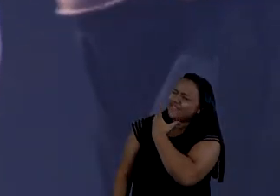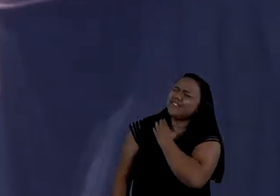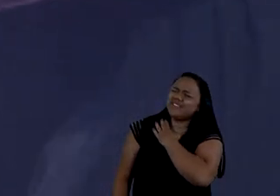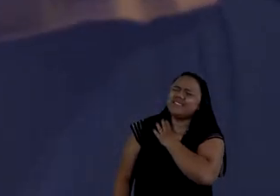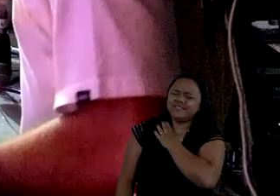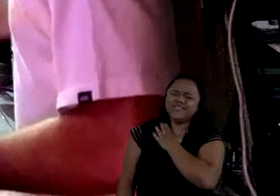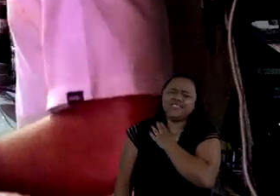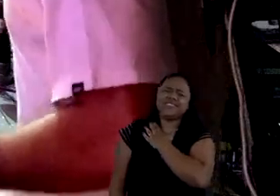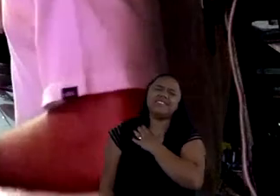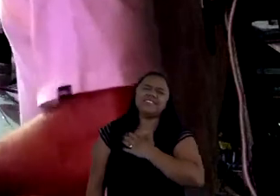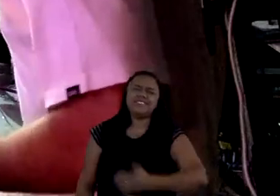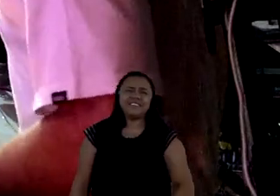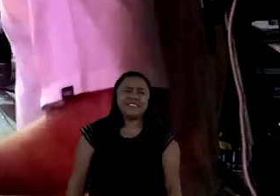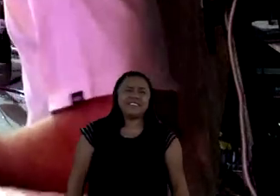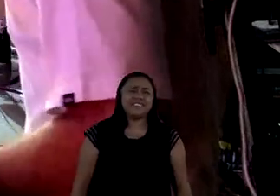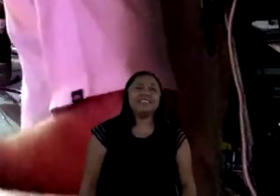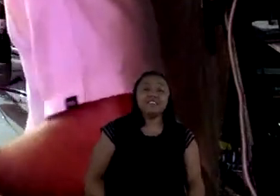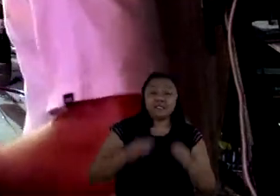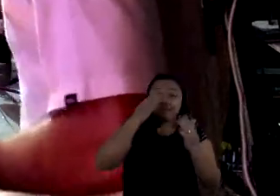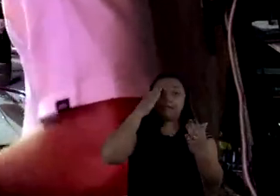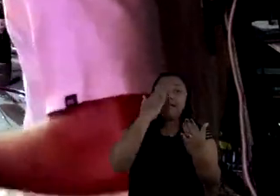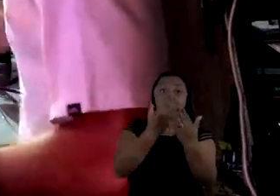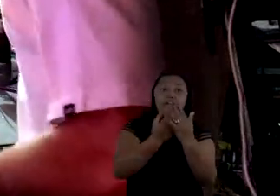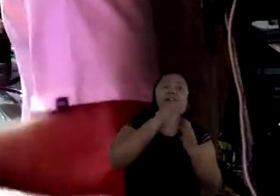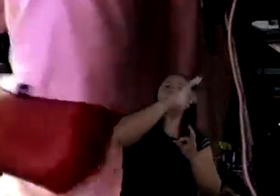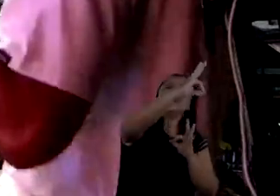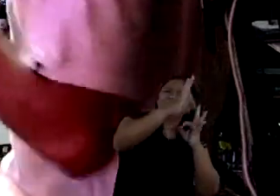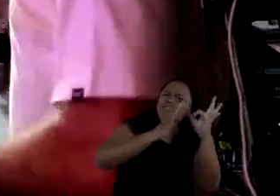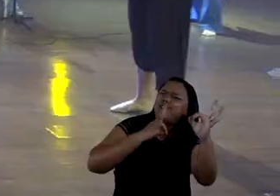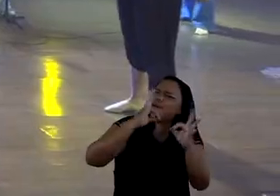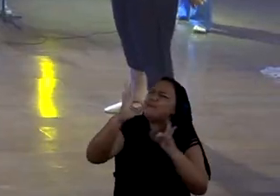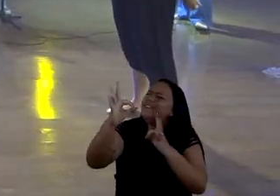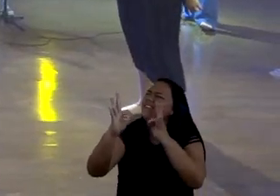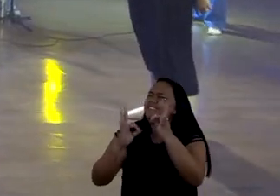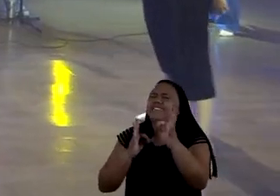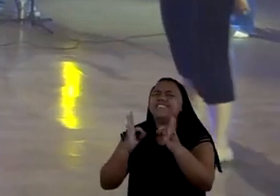recebo tua visão. Eu recebo, recebo. Sei que estás